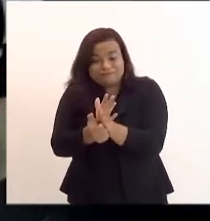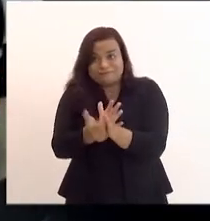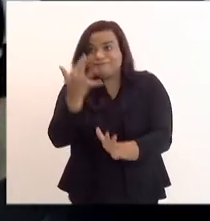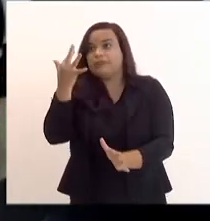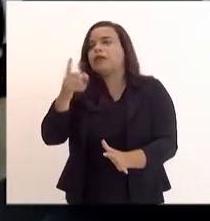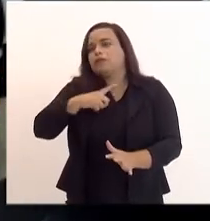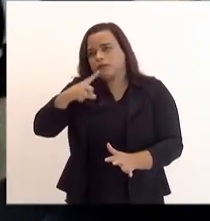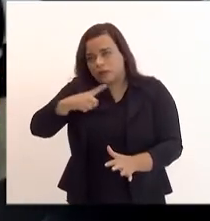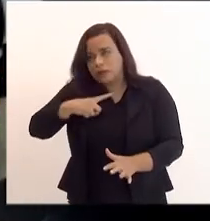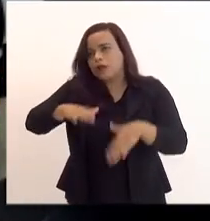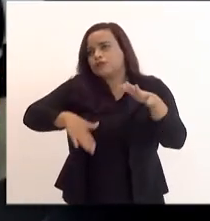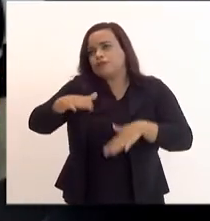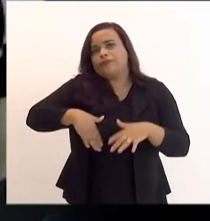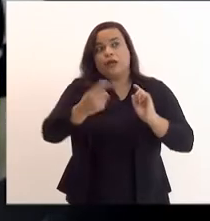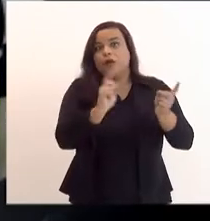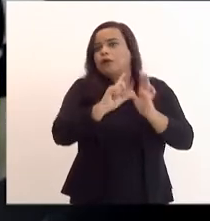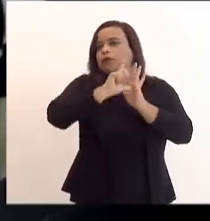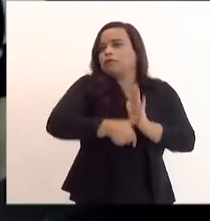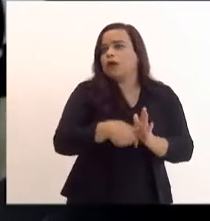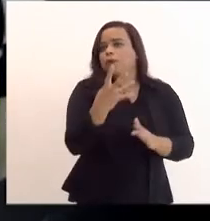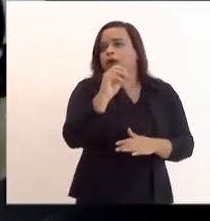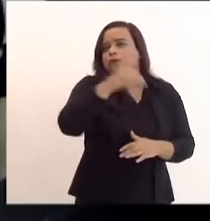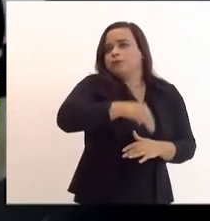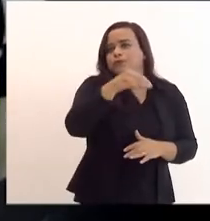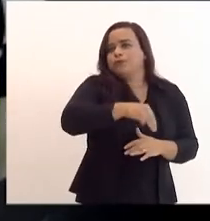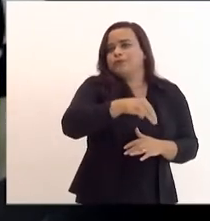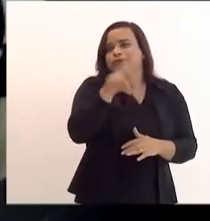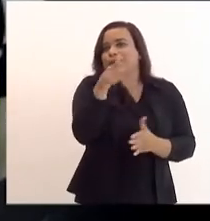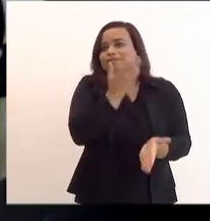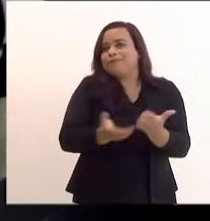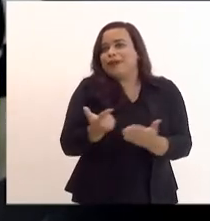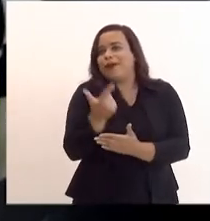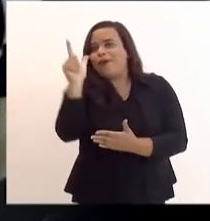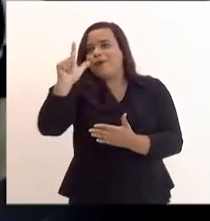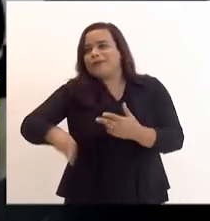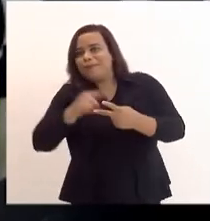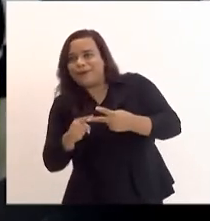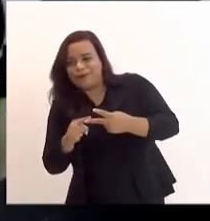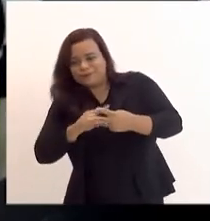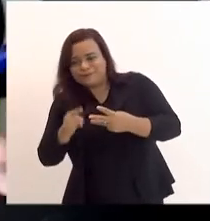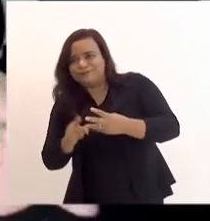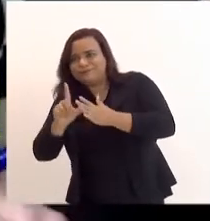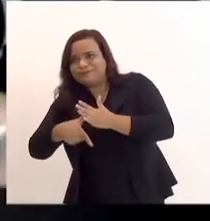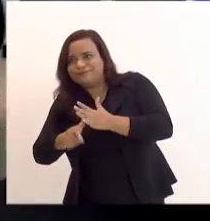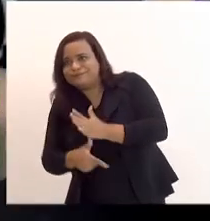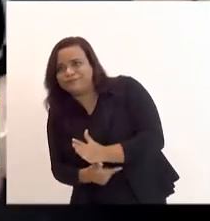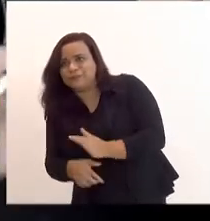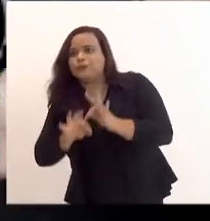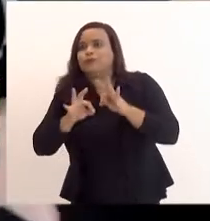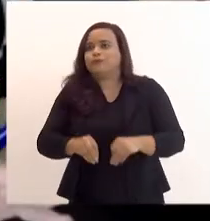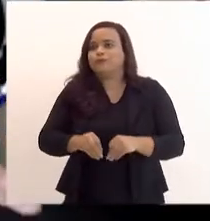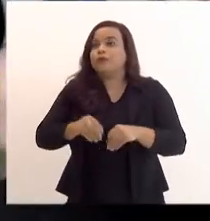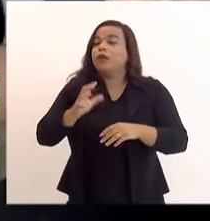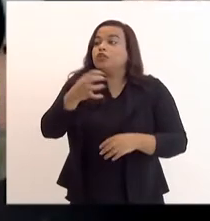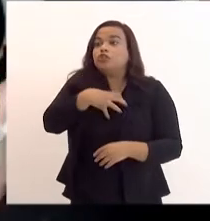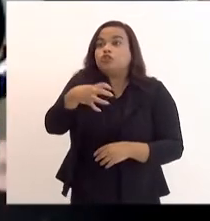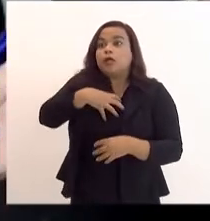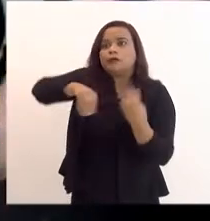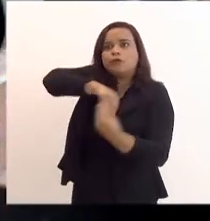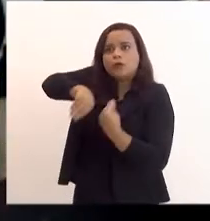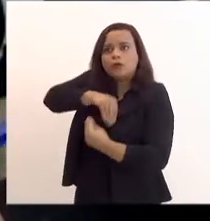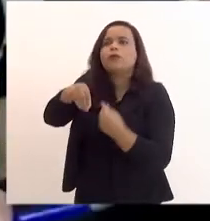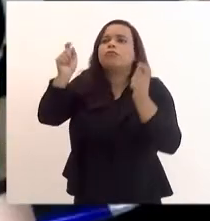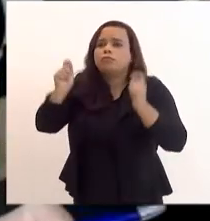30, 40 minutos de atraso, isso compromete a nossa participação em outras reuniões. No modo híbrido, você vai se virando, entra nas duas ao